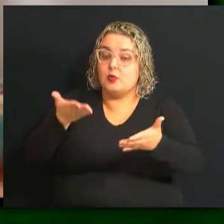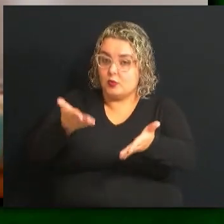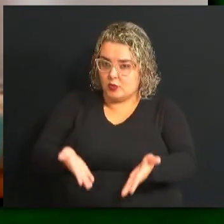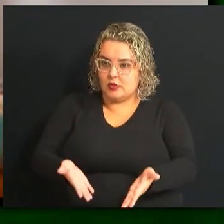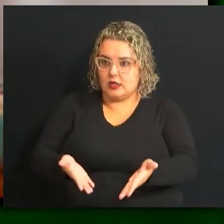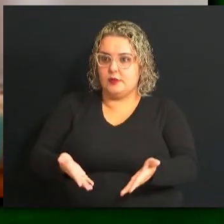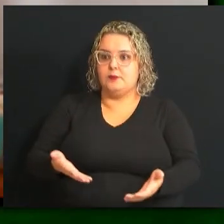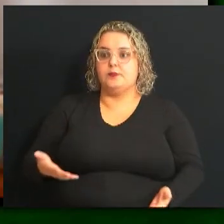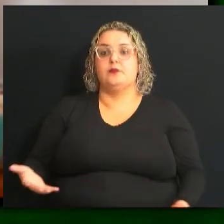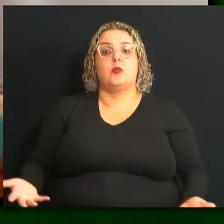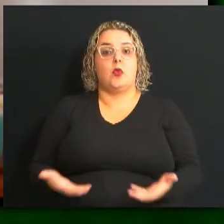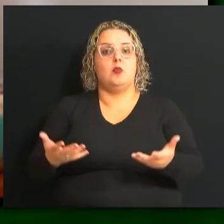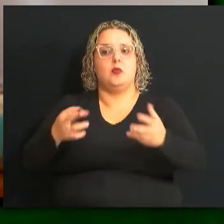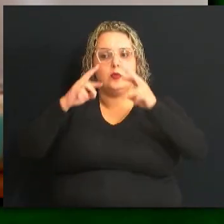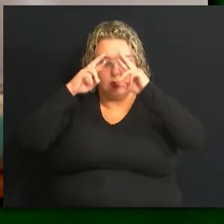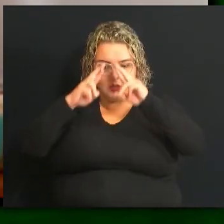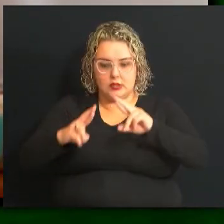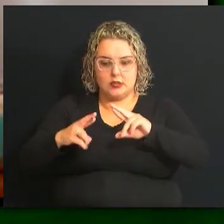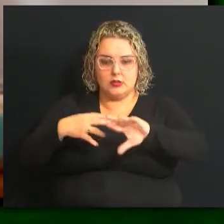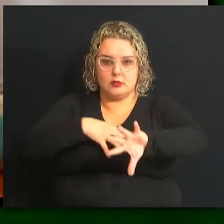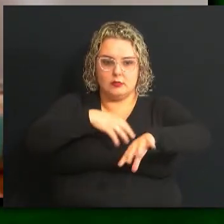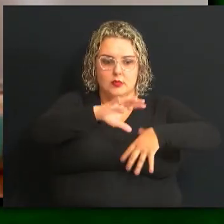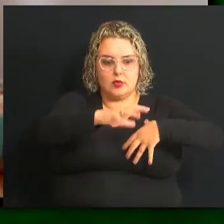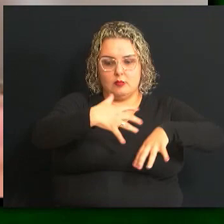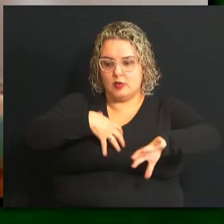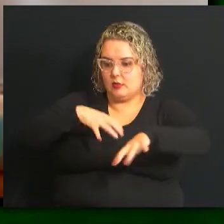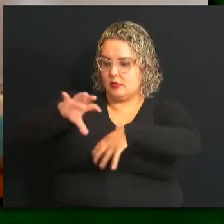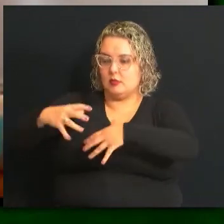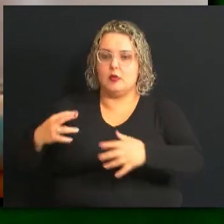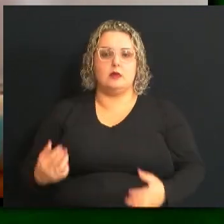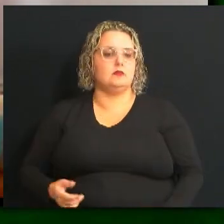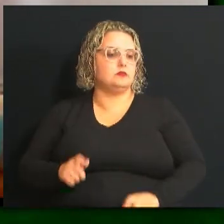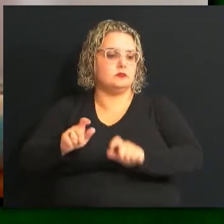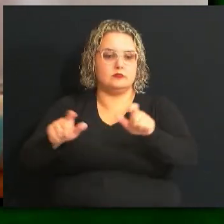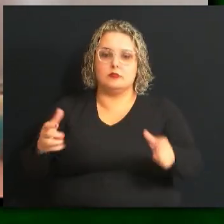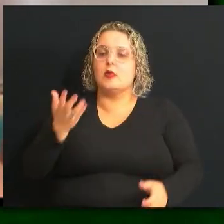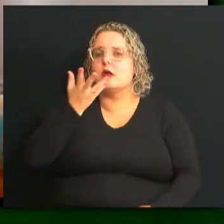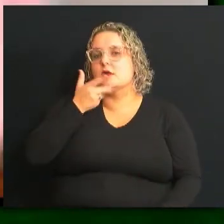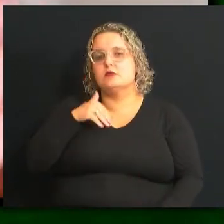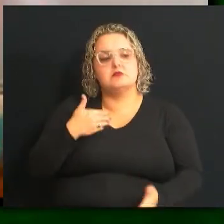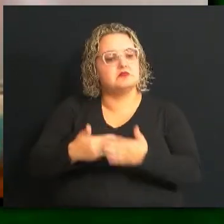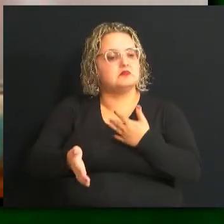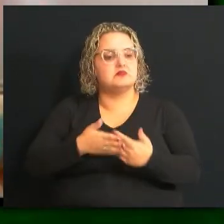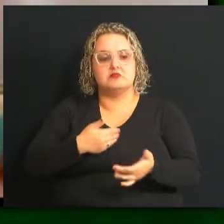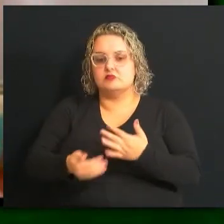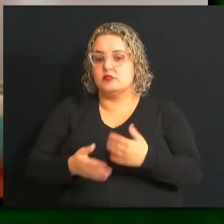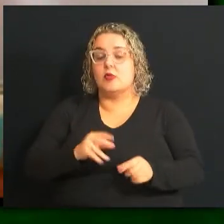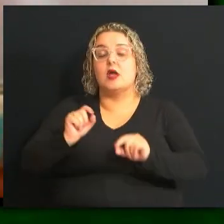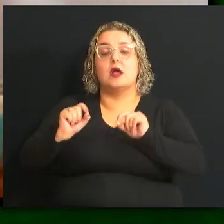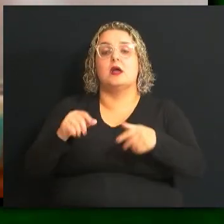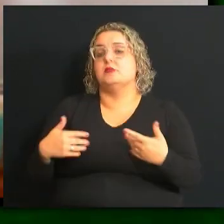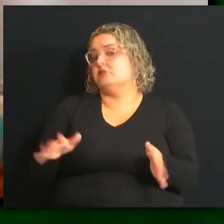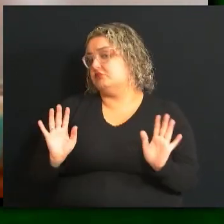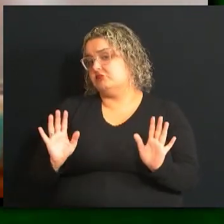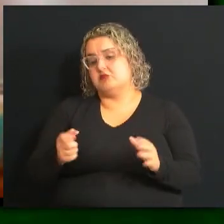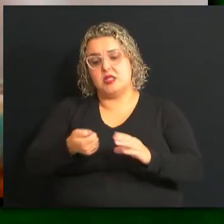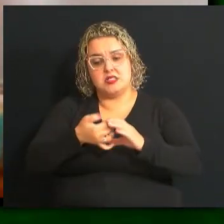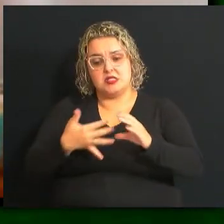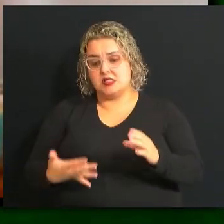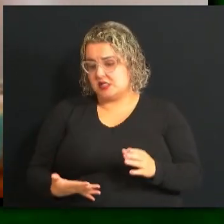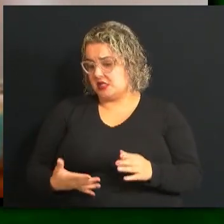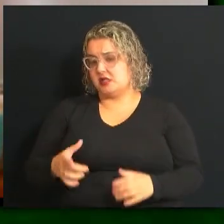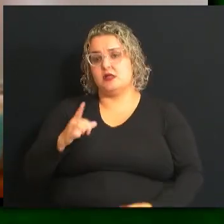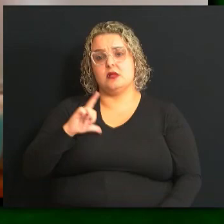Promova esse respeito mútuo entre as crianças, independentemente de quem quer que elas sejam, das características que eles